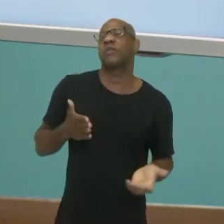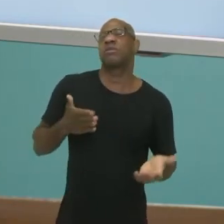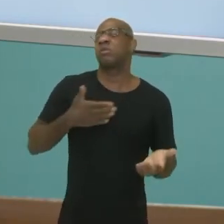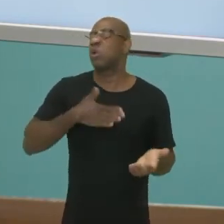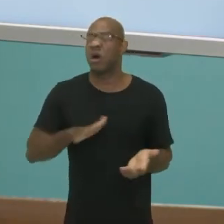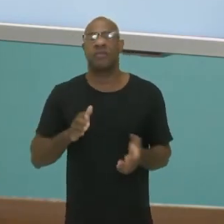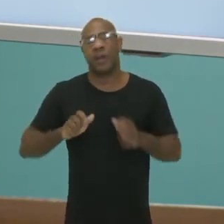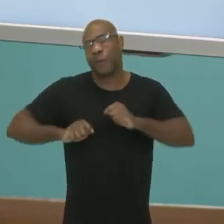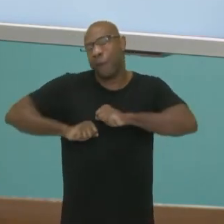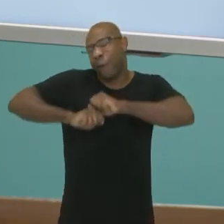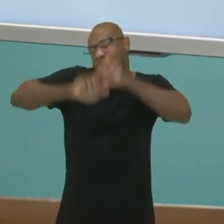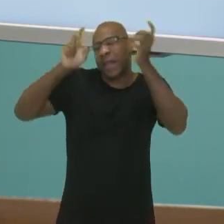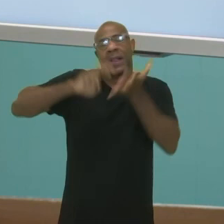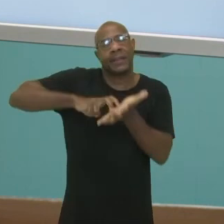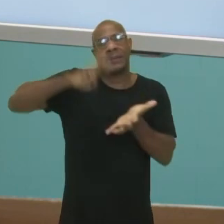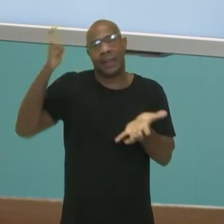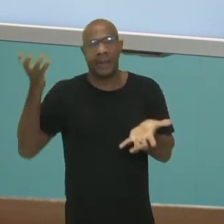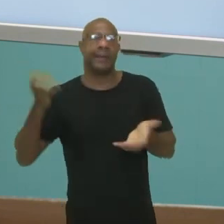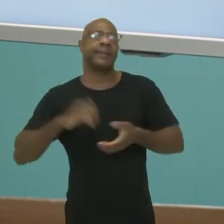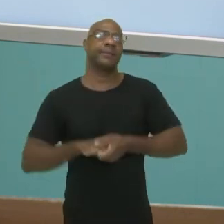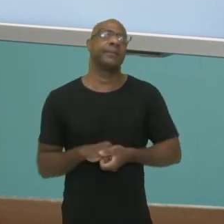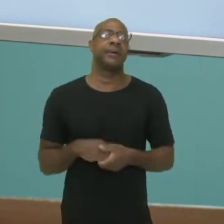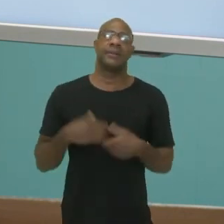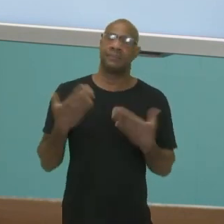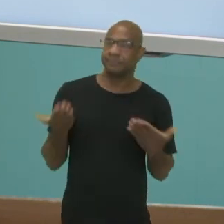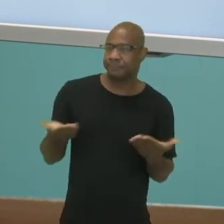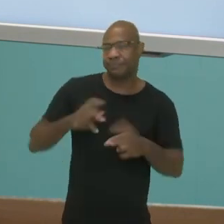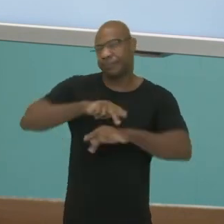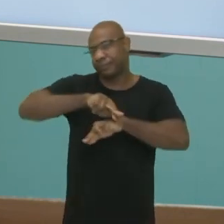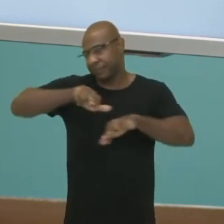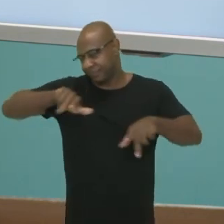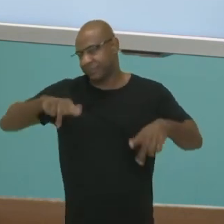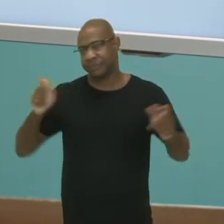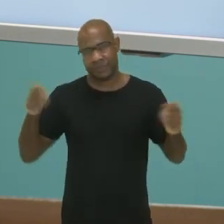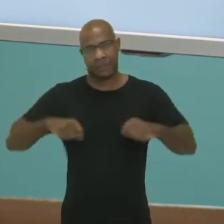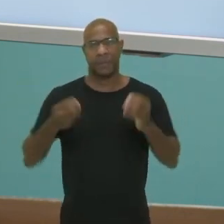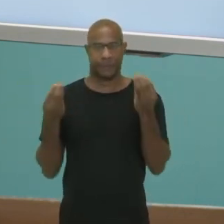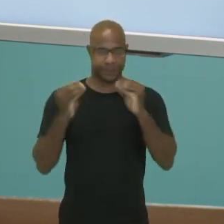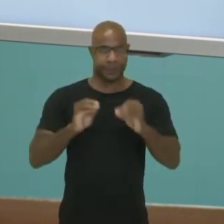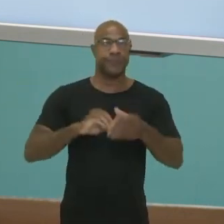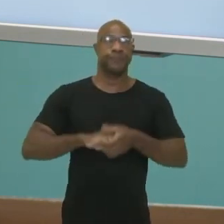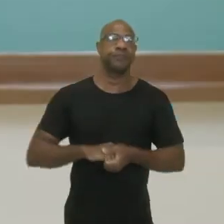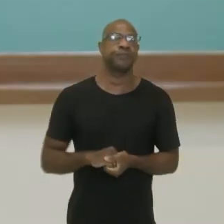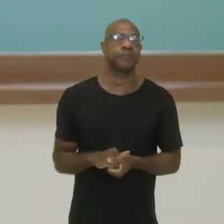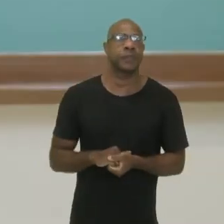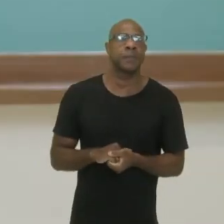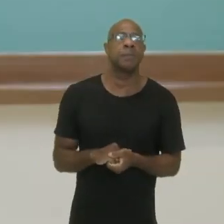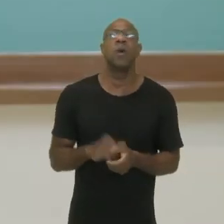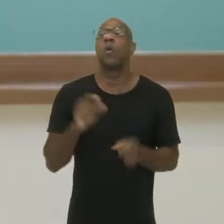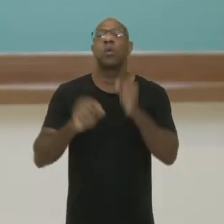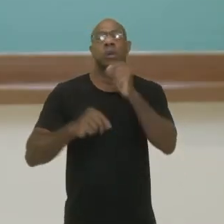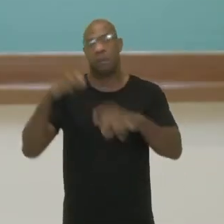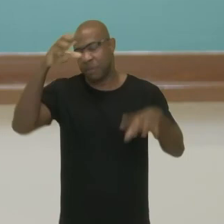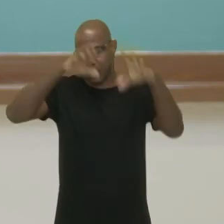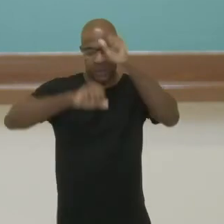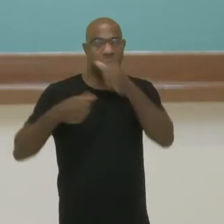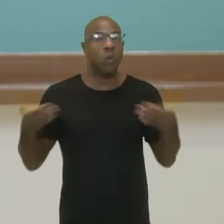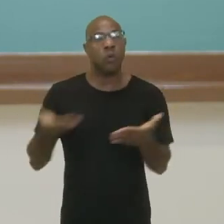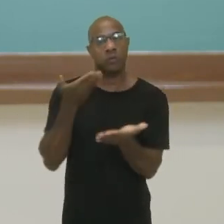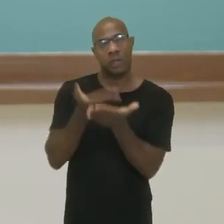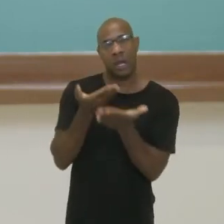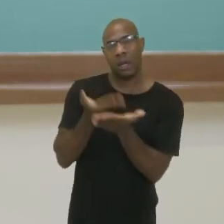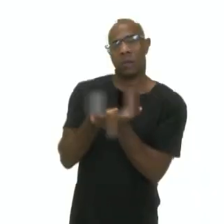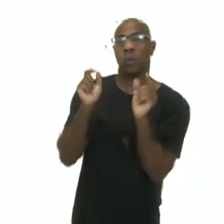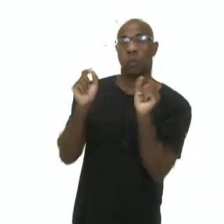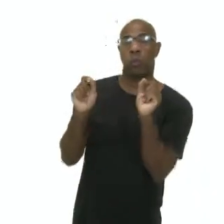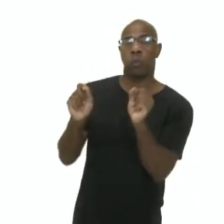despertar-me temprano, por exemplo, é algo que eu não gosto, vamos supor. Tranquilo? Muito bem. O que a gente aprendeu nesta aula? Olha